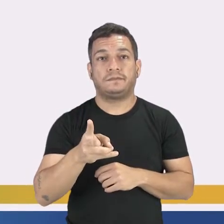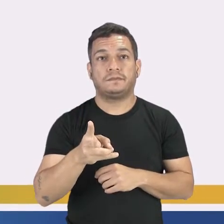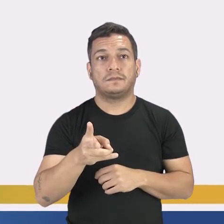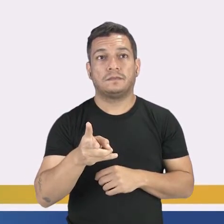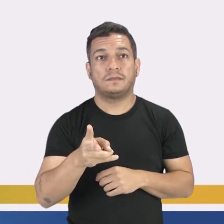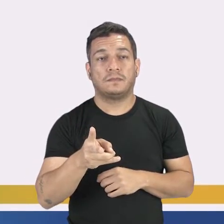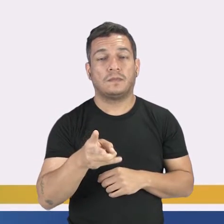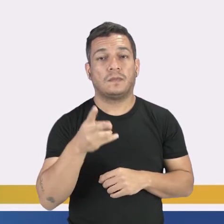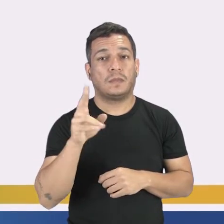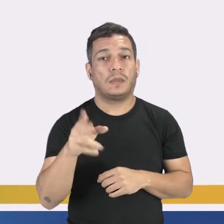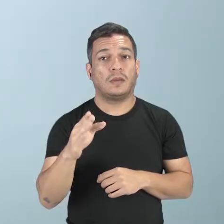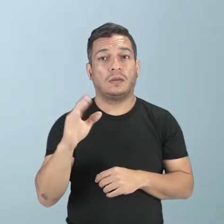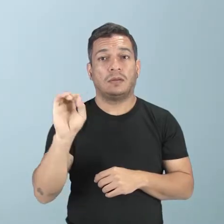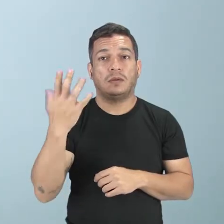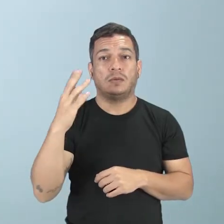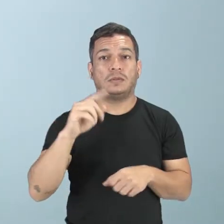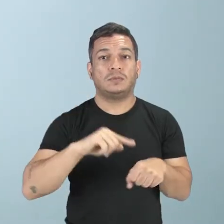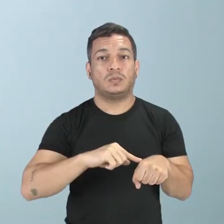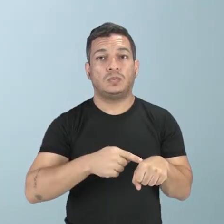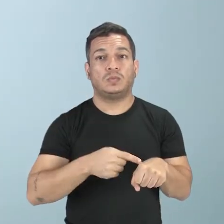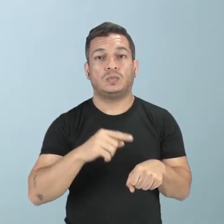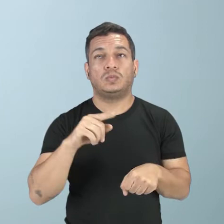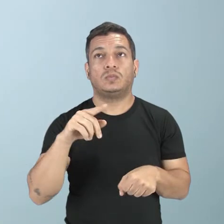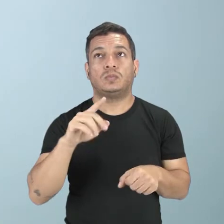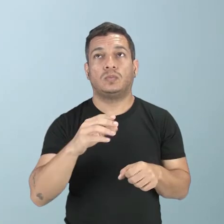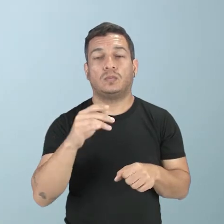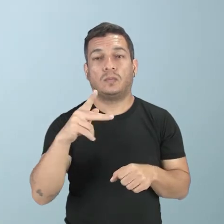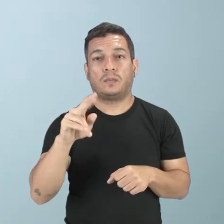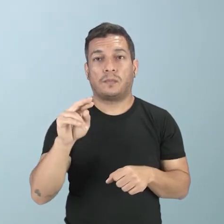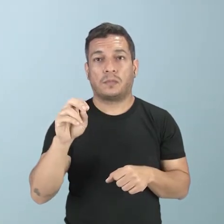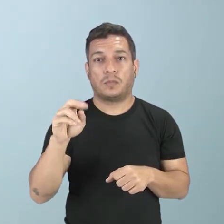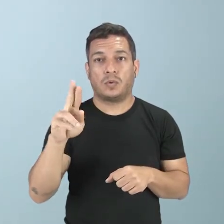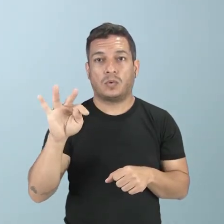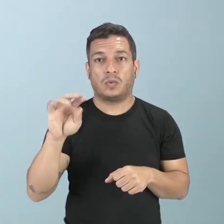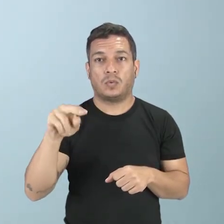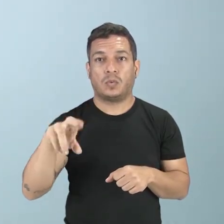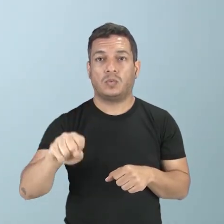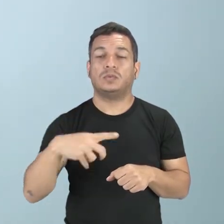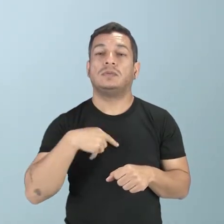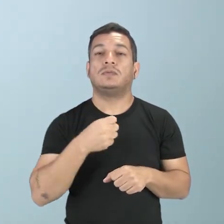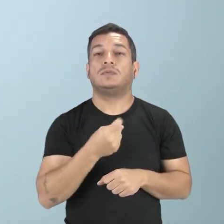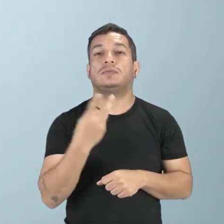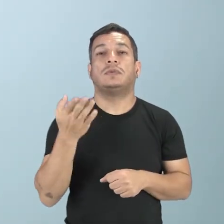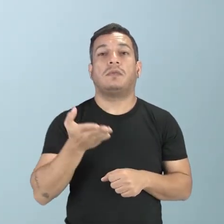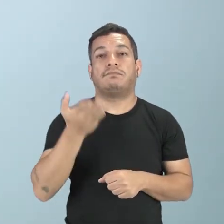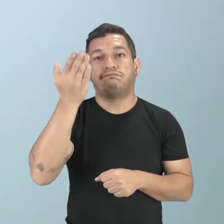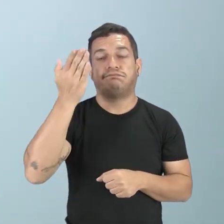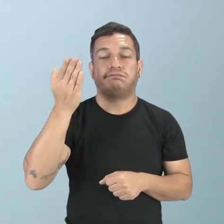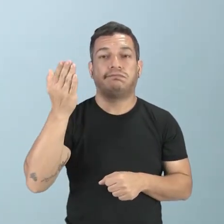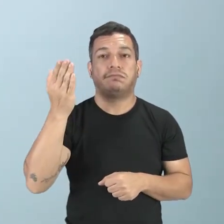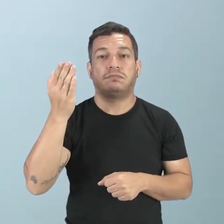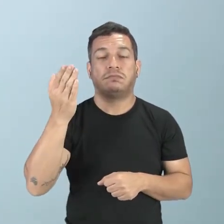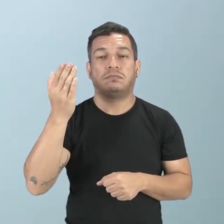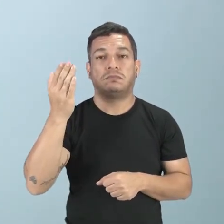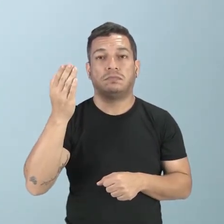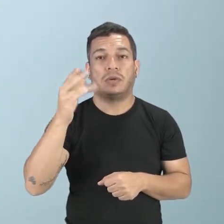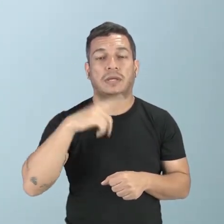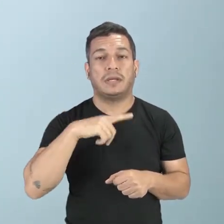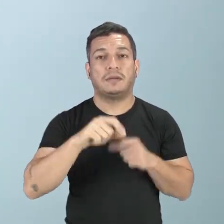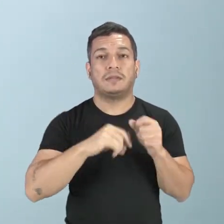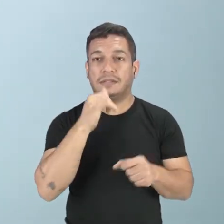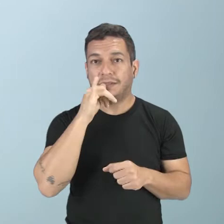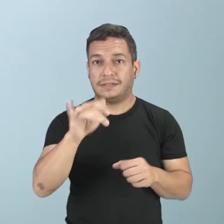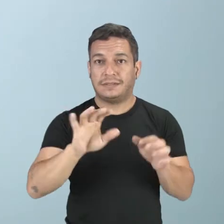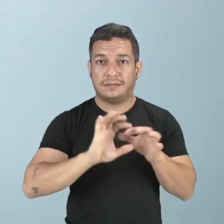quando acontece que esse núcleo ou esses prótons estão em quantidade muito elevada, naturalmente o átomo ele quer emitir energia